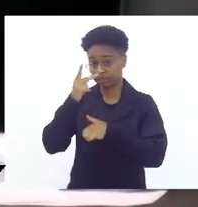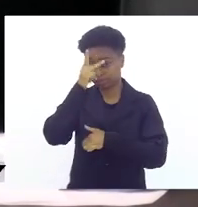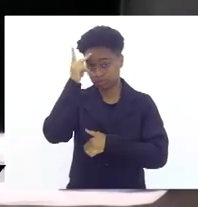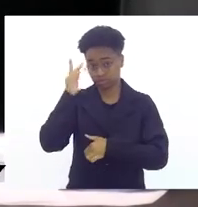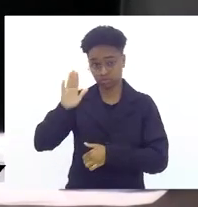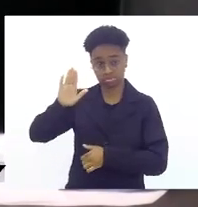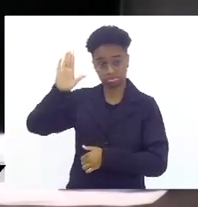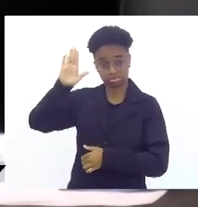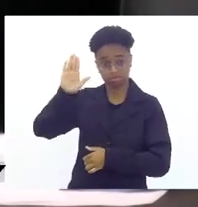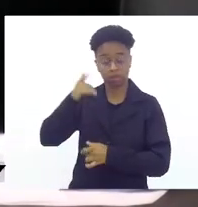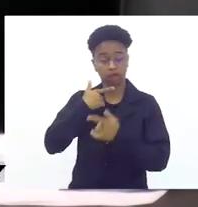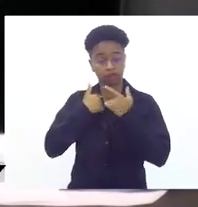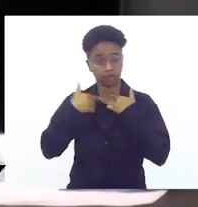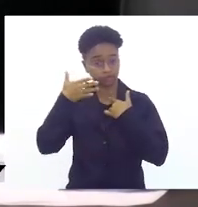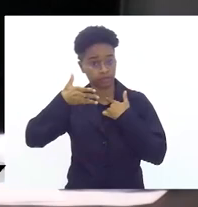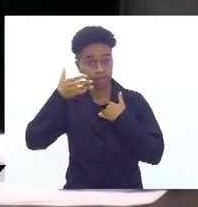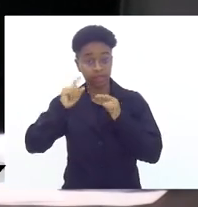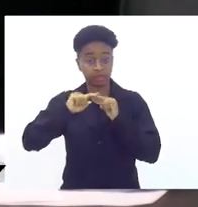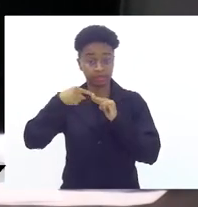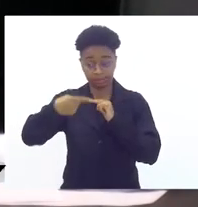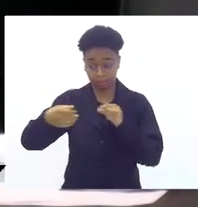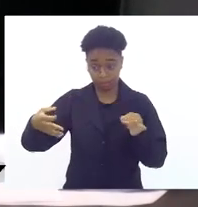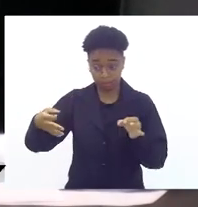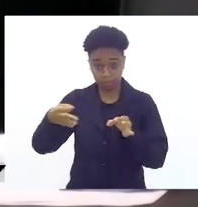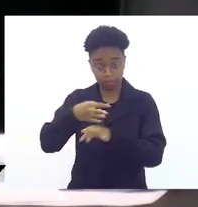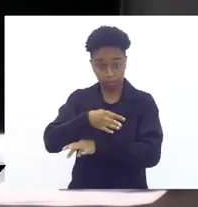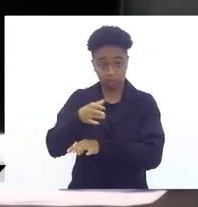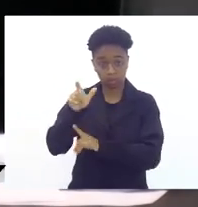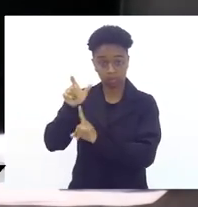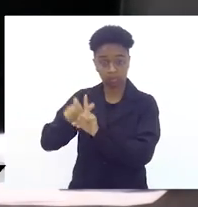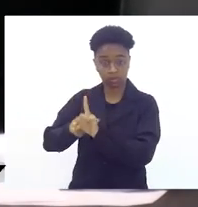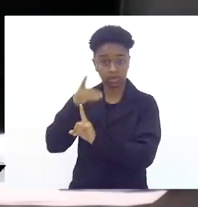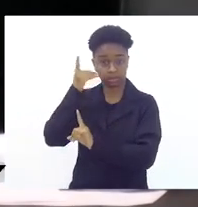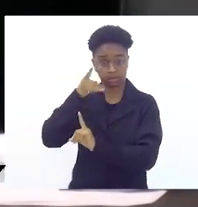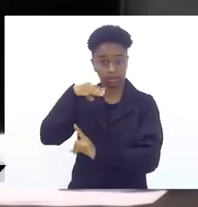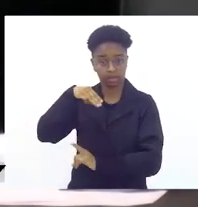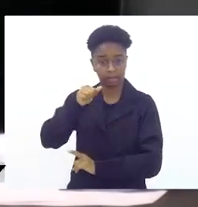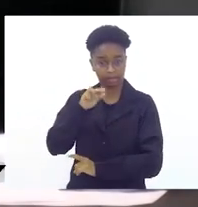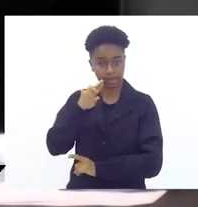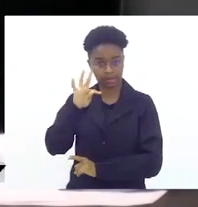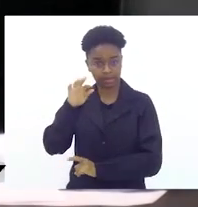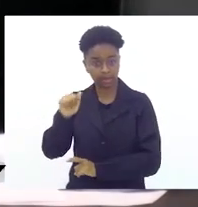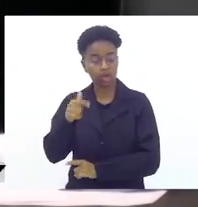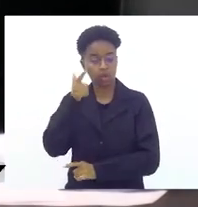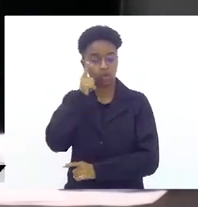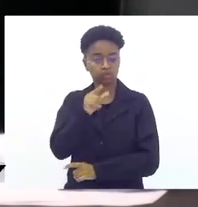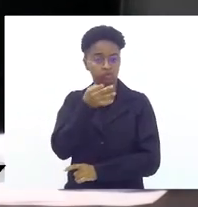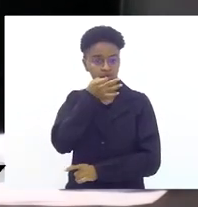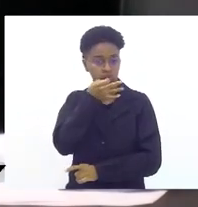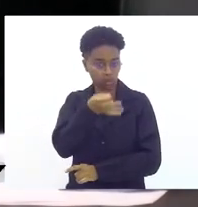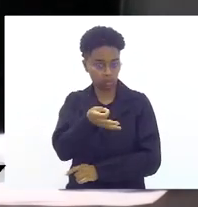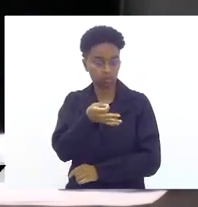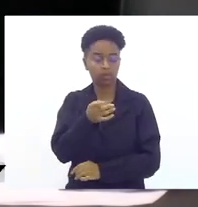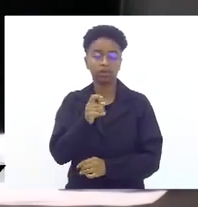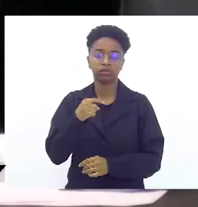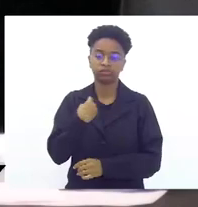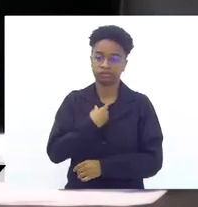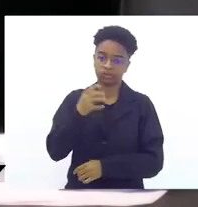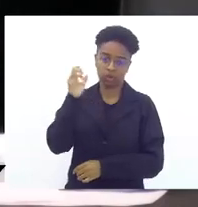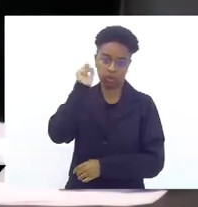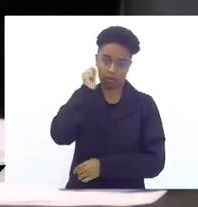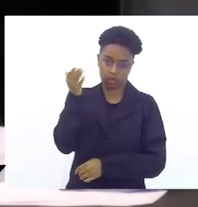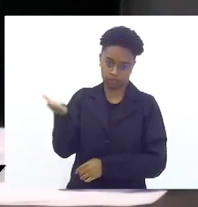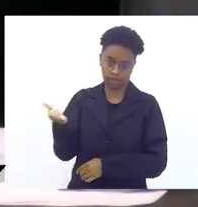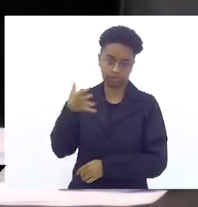e assim que a deputada Marta Rocha puder o áudio dela se viabilizar a gente hoje ela